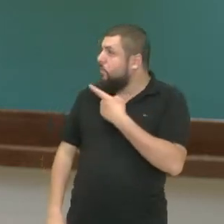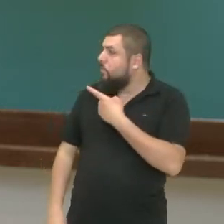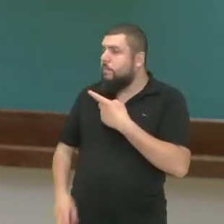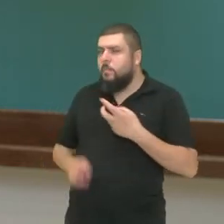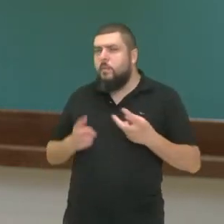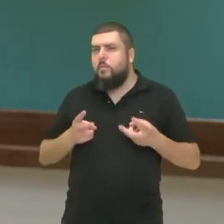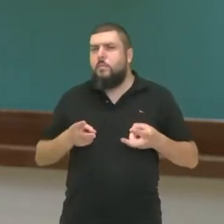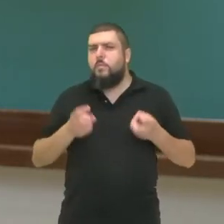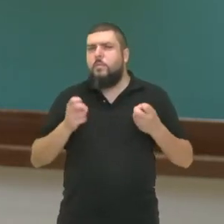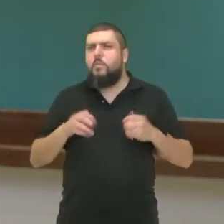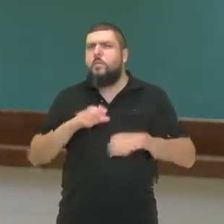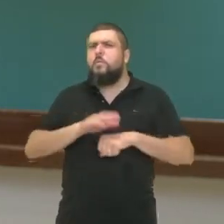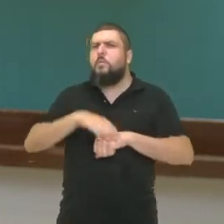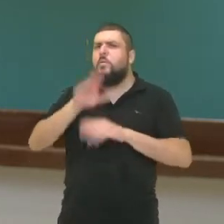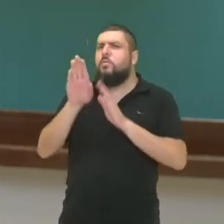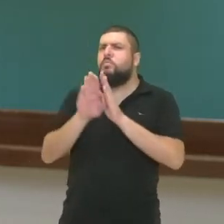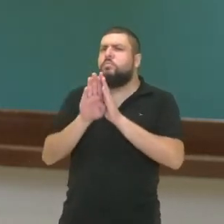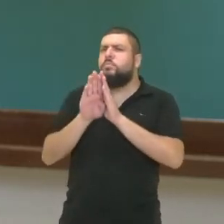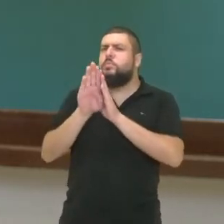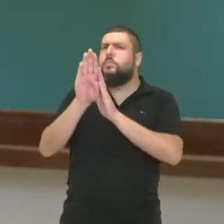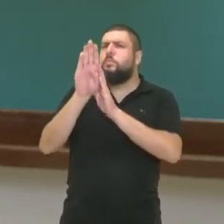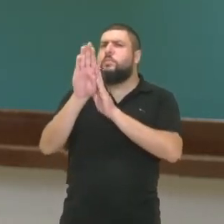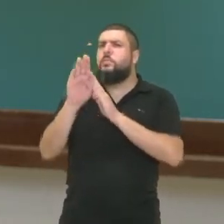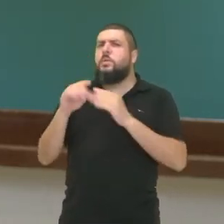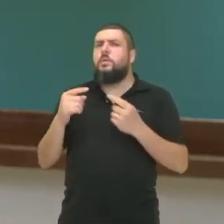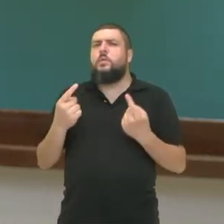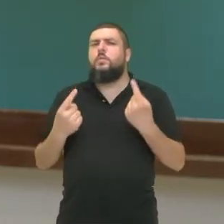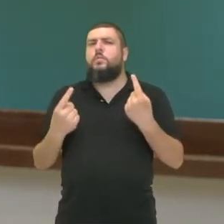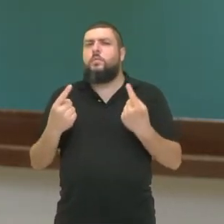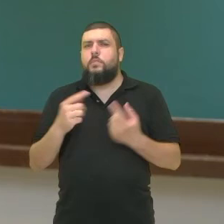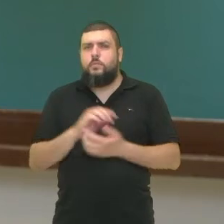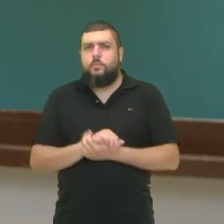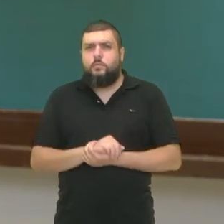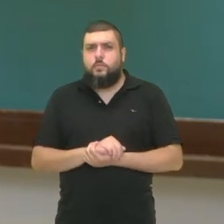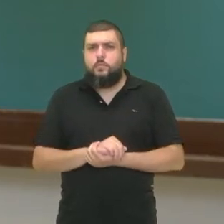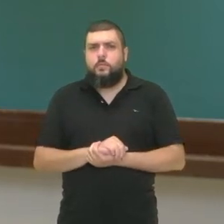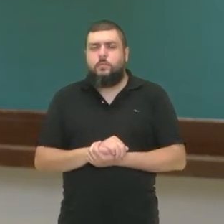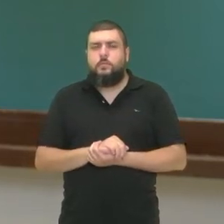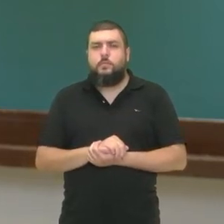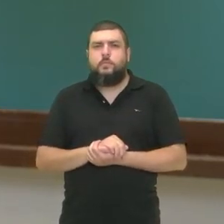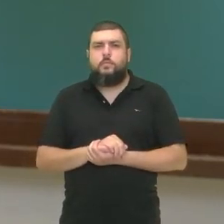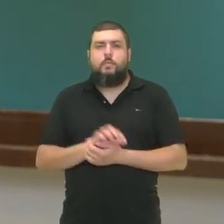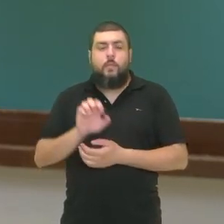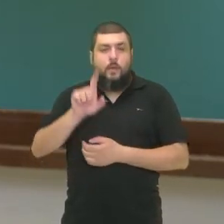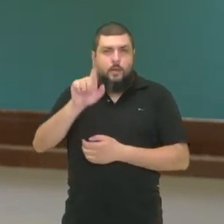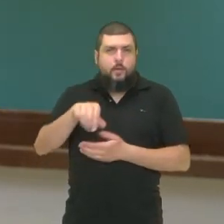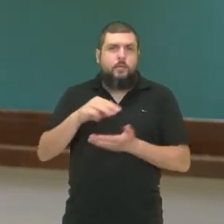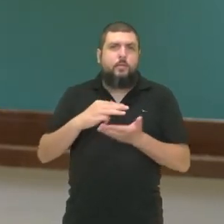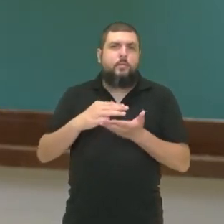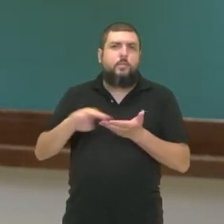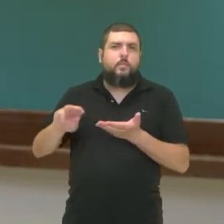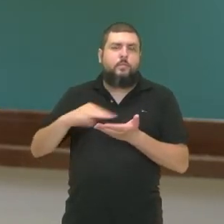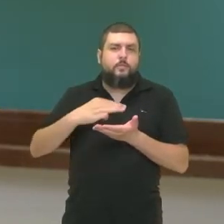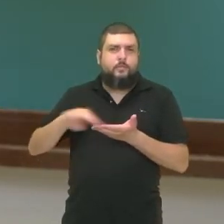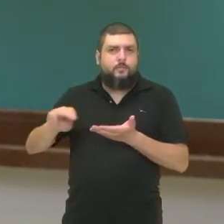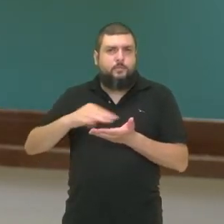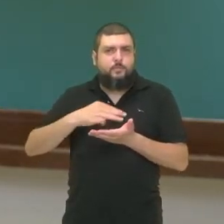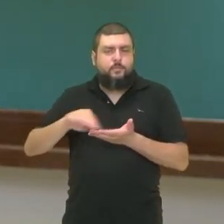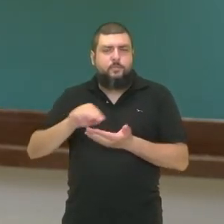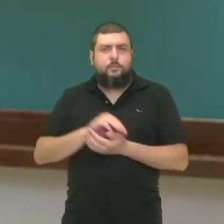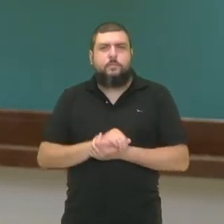mais alto do que eles estão acessando? Enviar ou receber mensagens de texto.